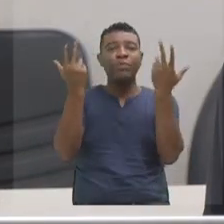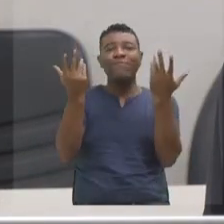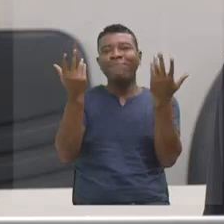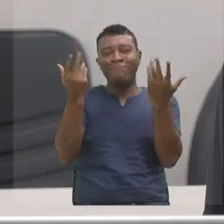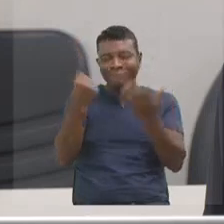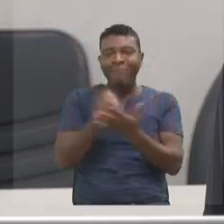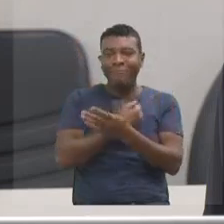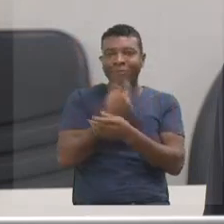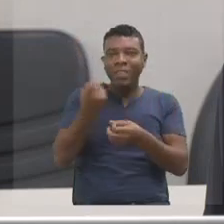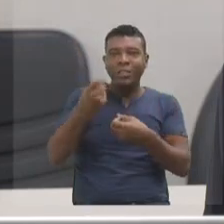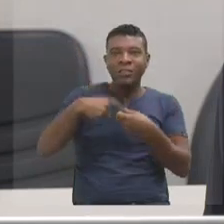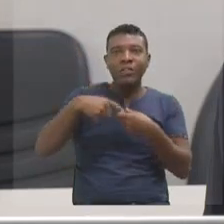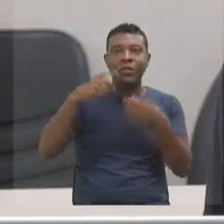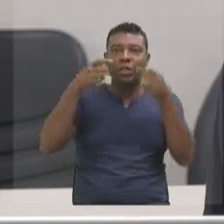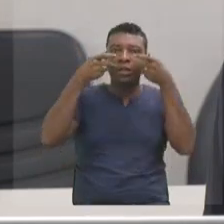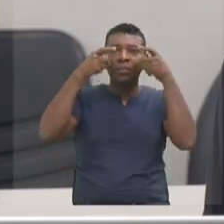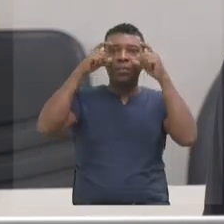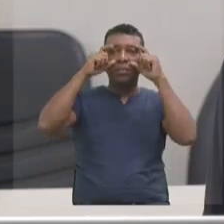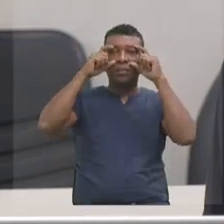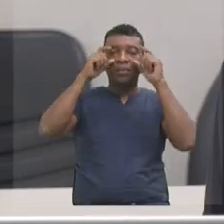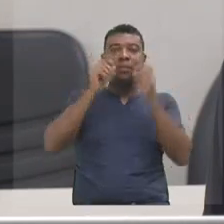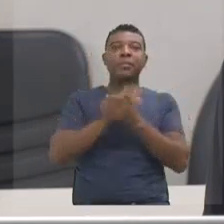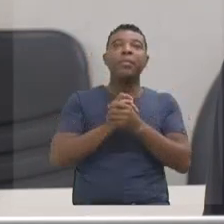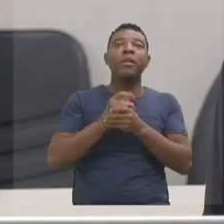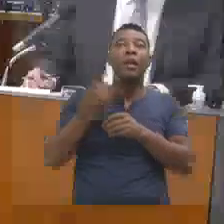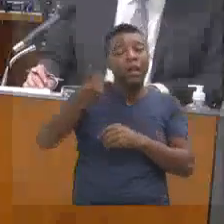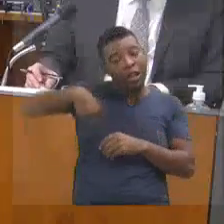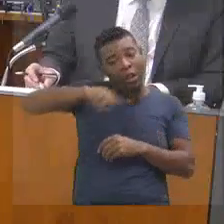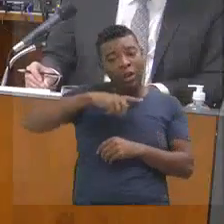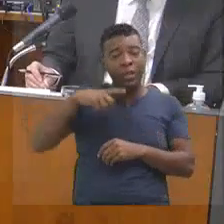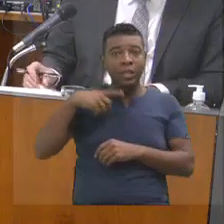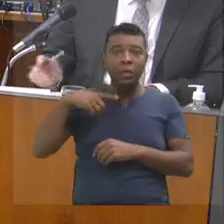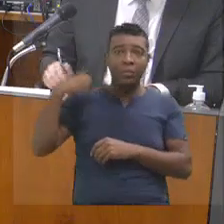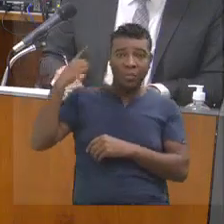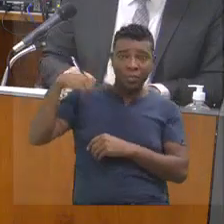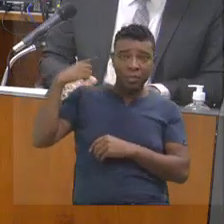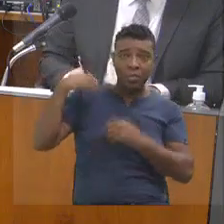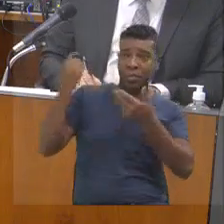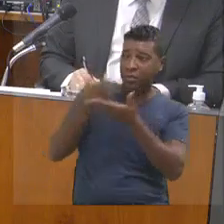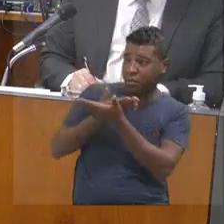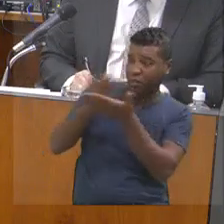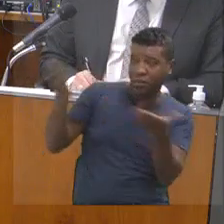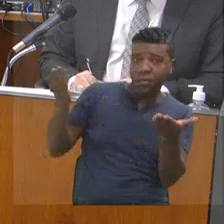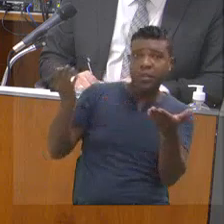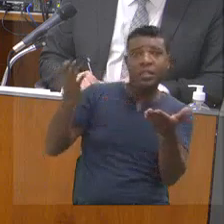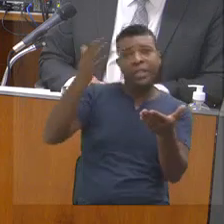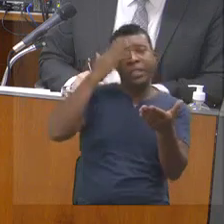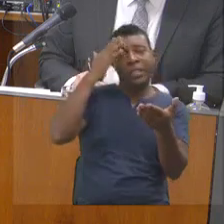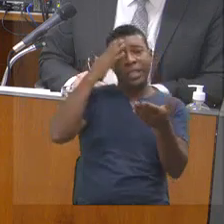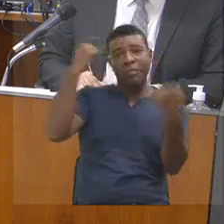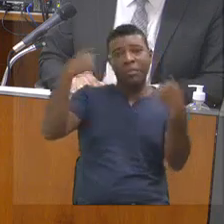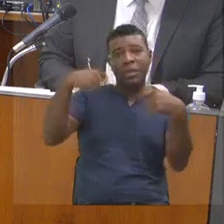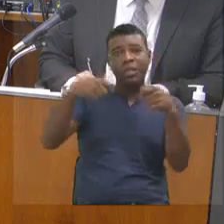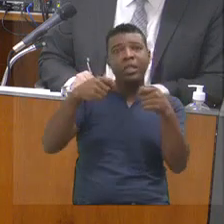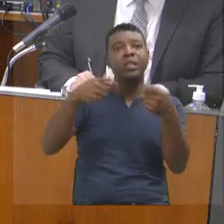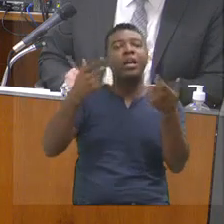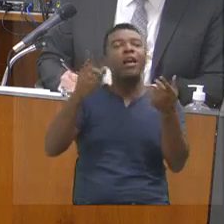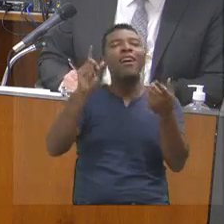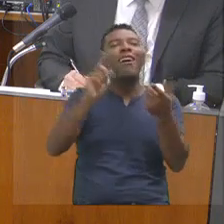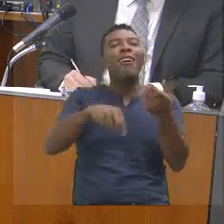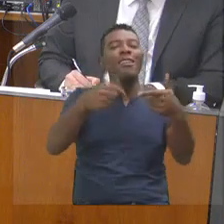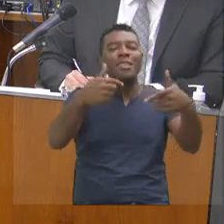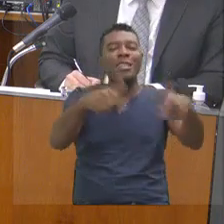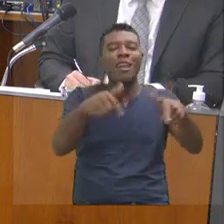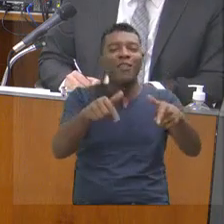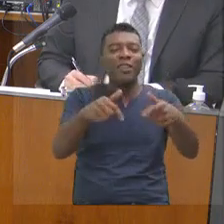no seu território Todos sabem de novos serviços de hemodiálises que estão surgindo pela resolução de